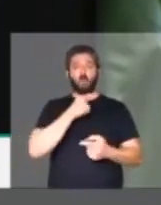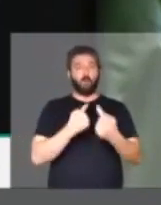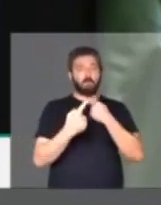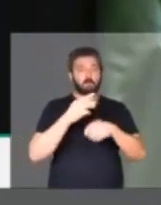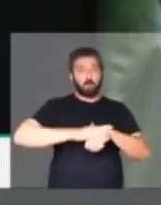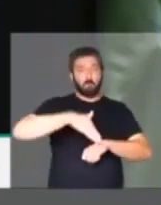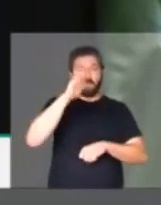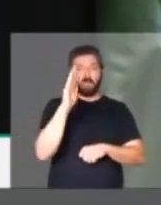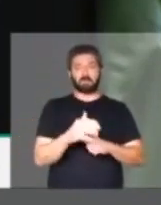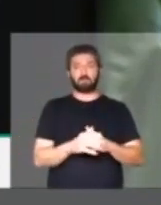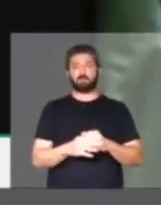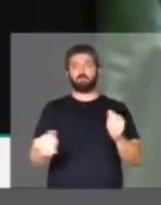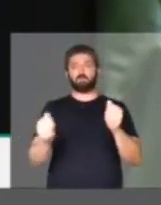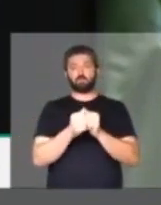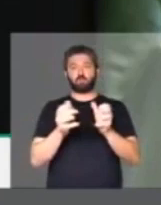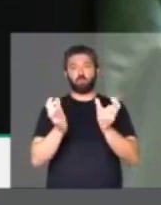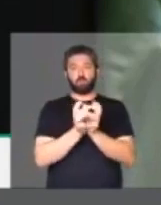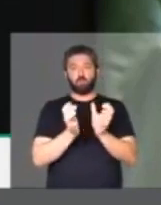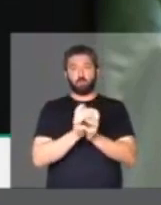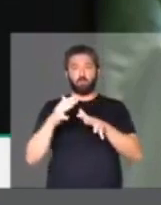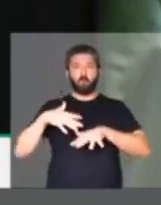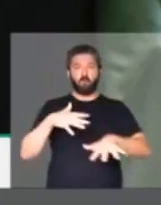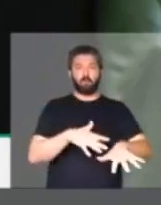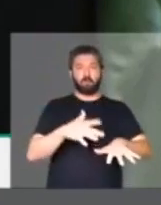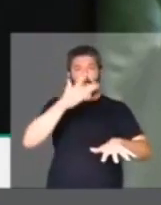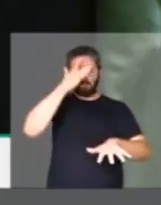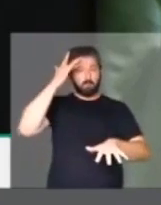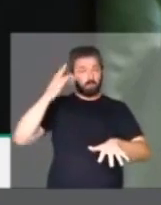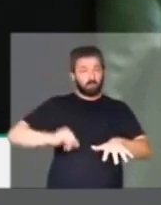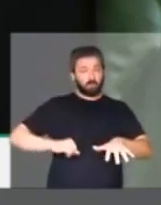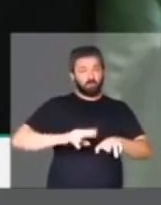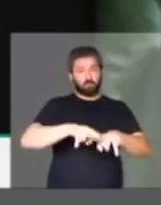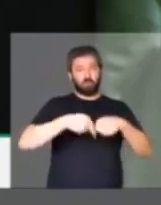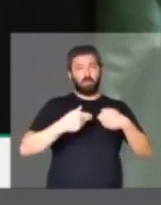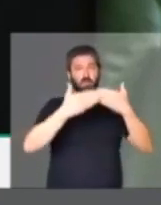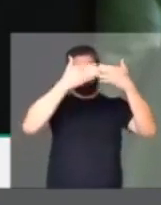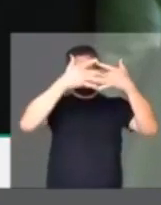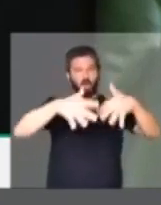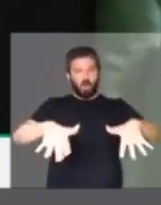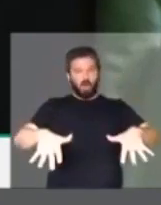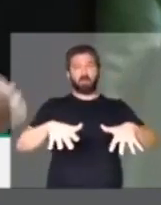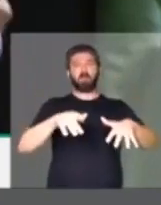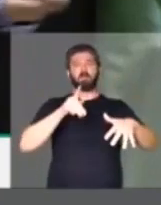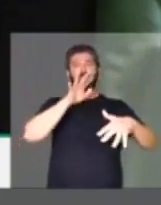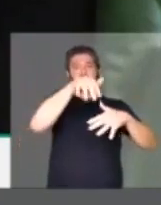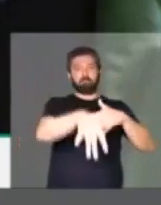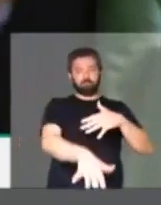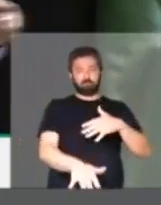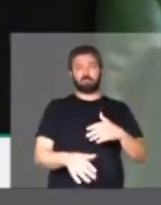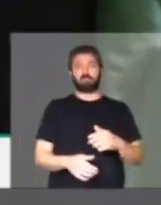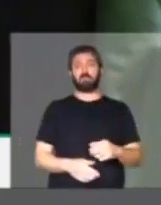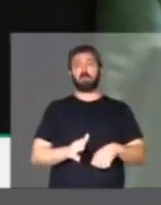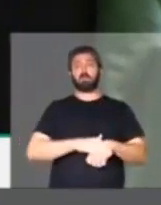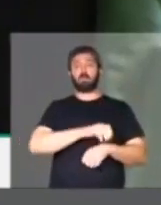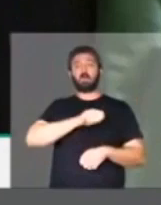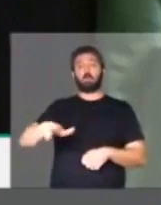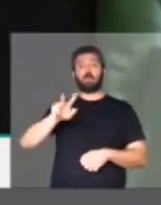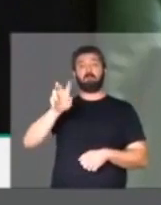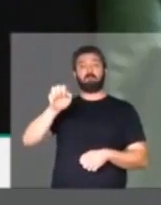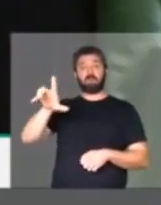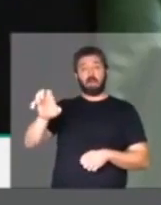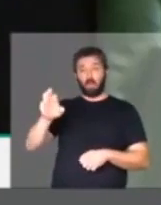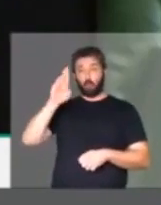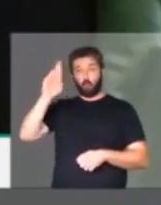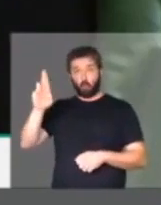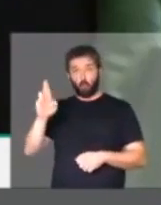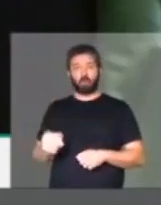mais vezes com movimentos atingidos por barragens, ou tivesse recebido esse movimento social mais do que o dono da Vale, talvez a